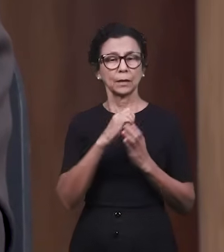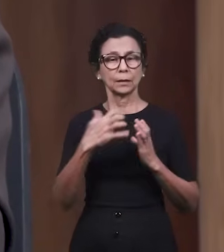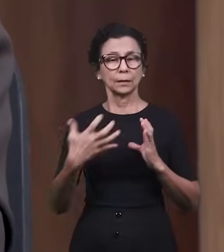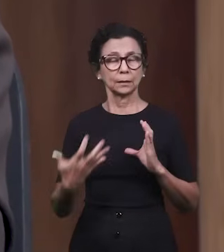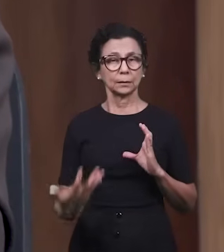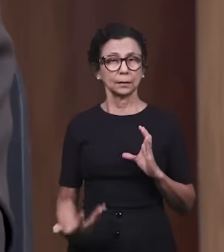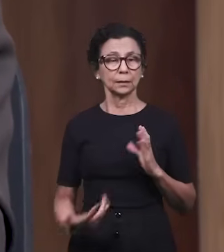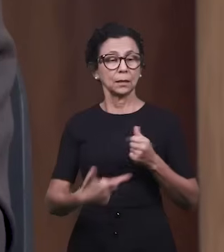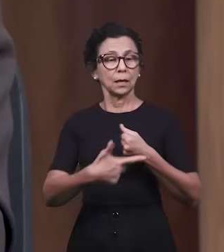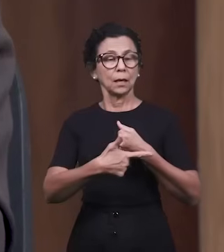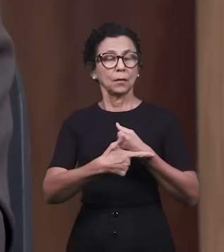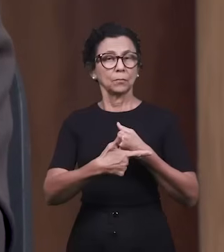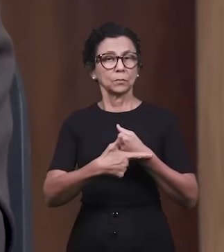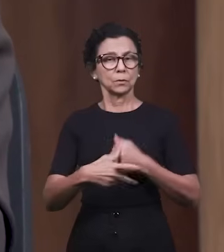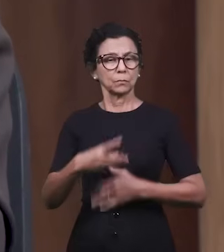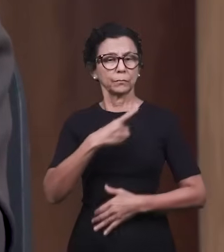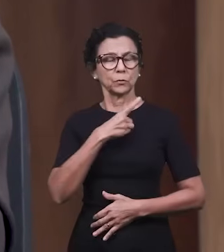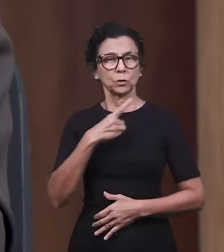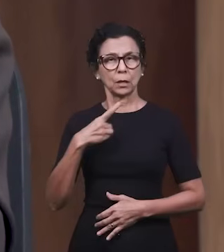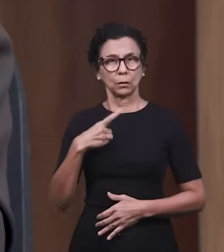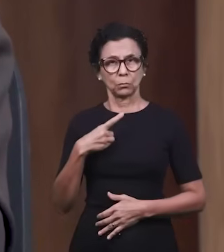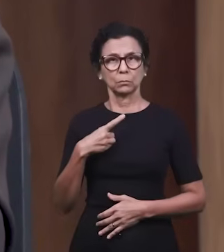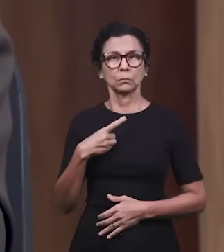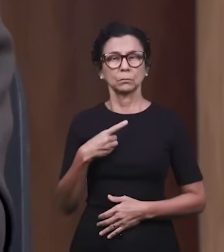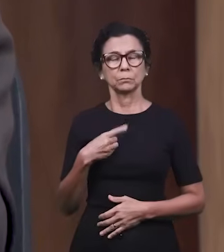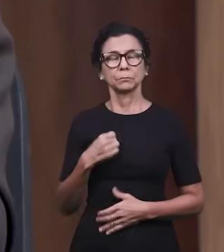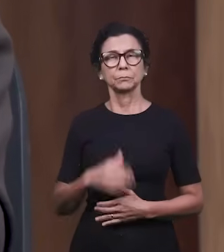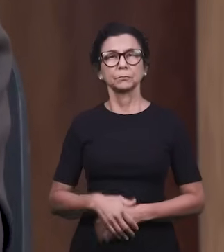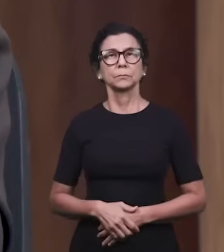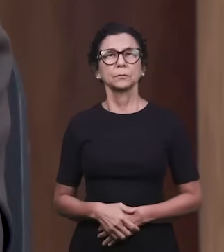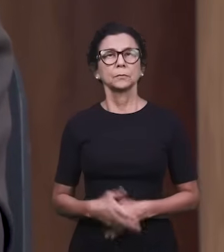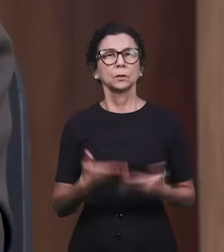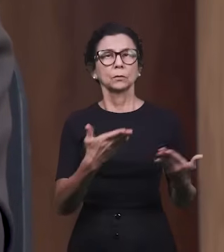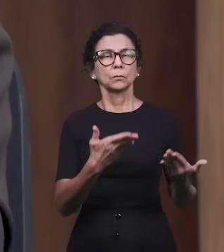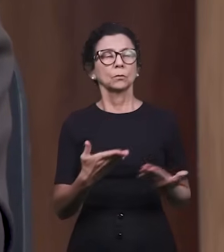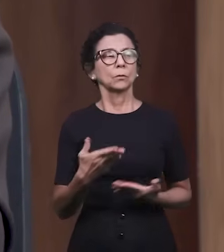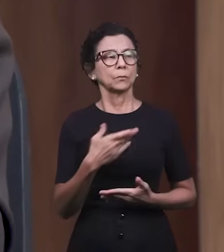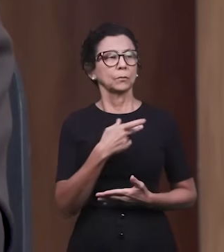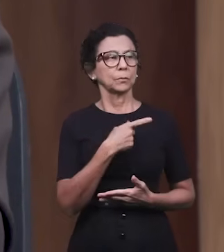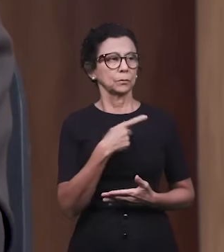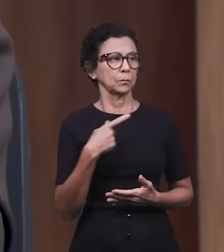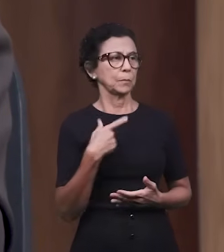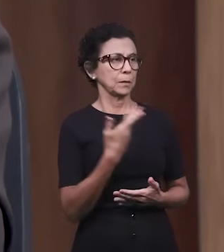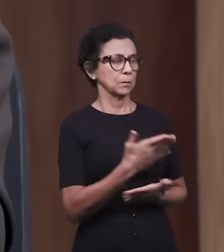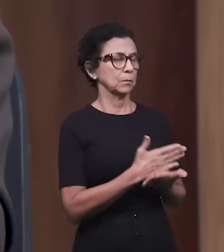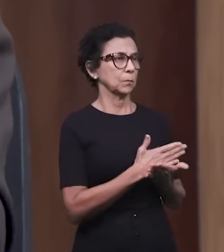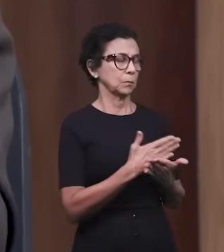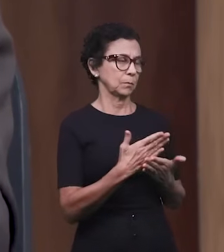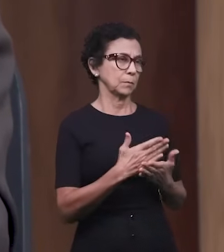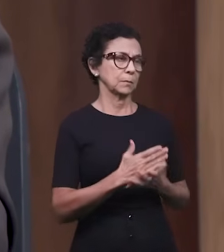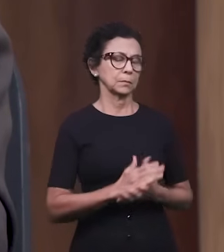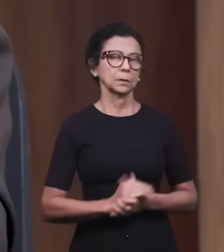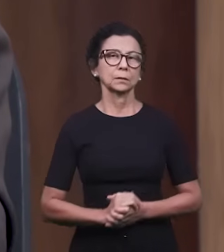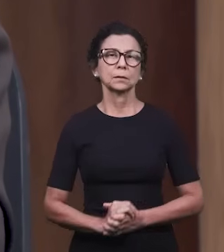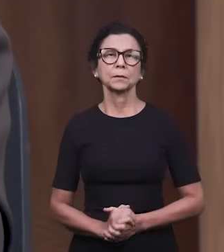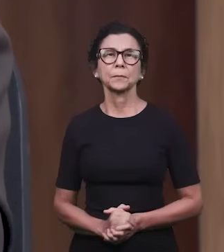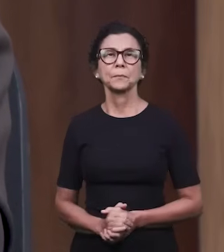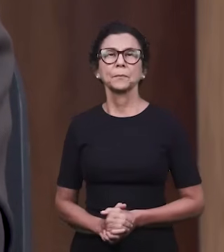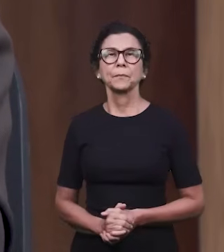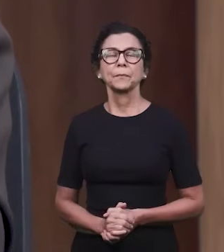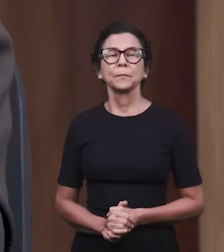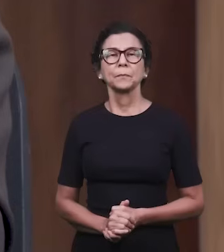bem a posição do diácono na vida da igreja. Eu convido o pastor Luiz Fernando para iniciar essa